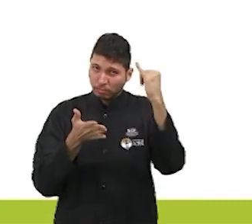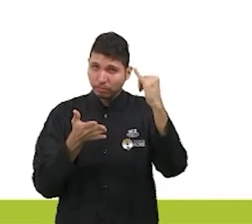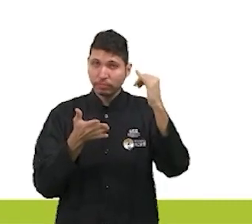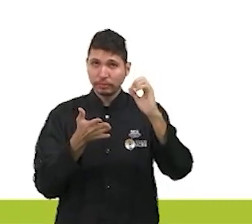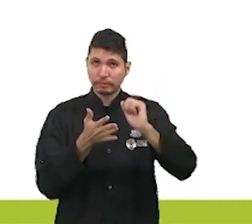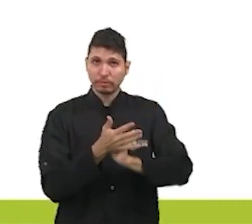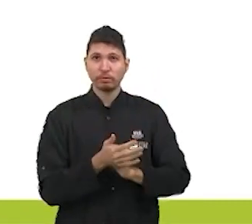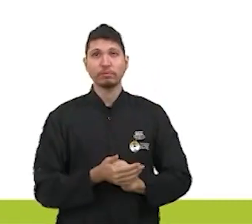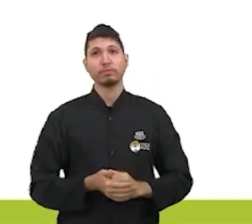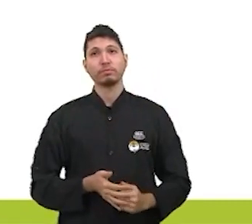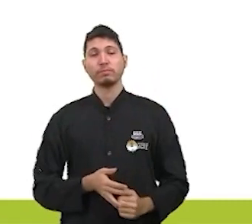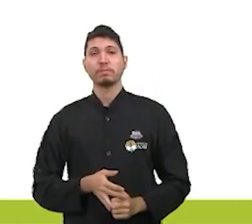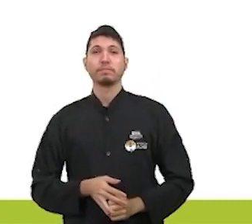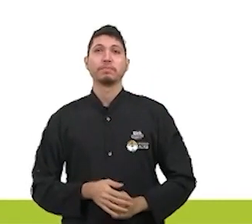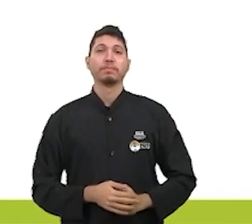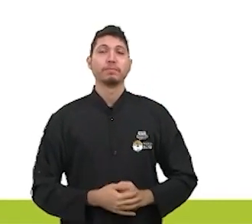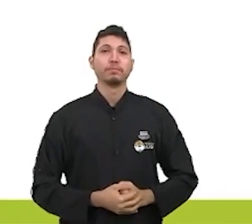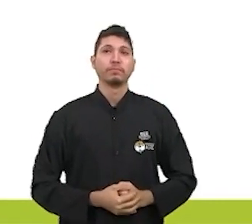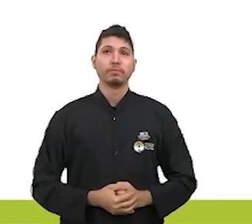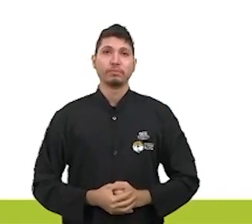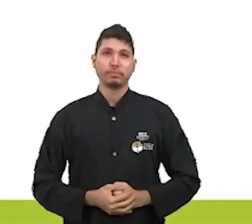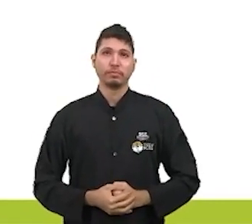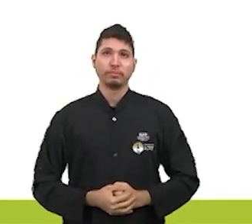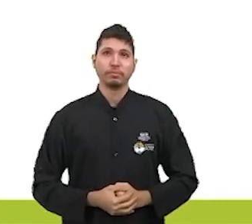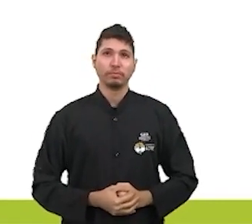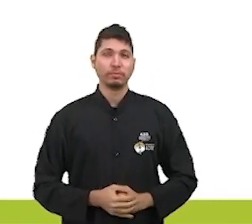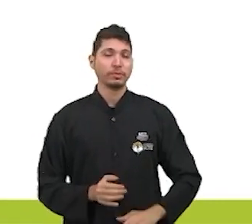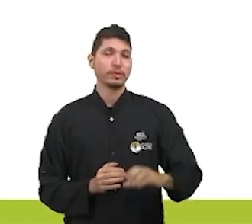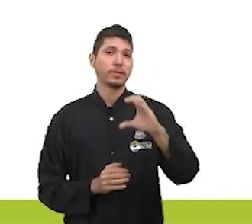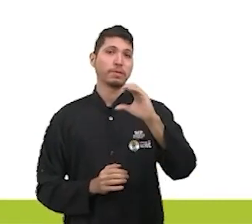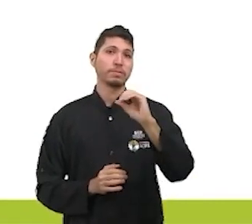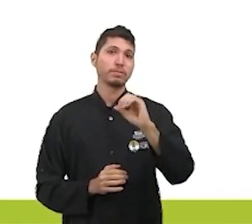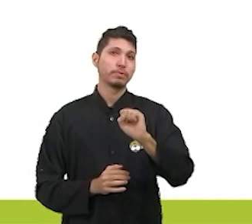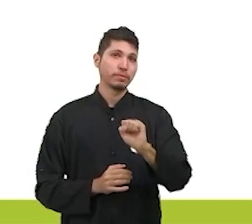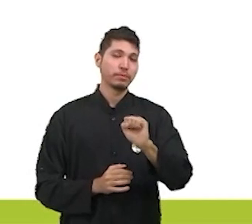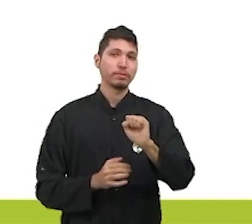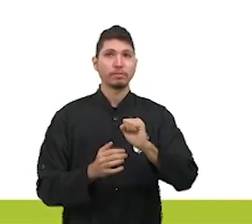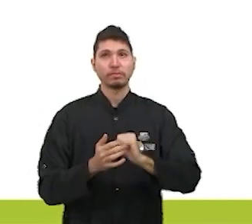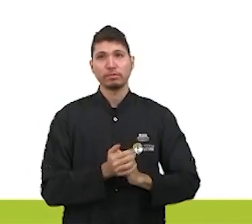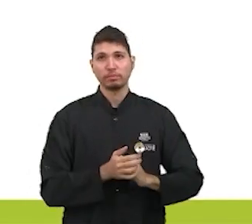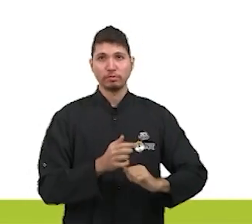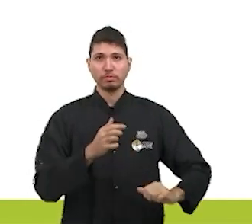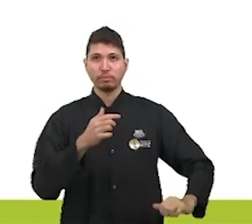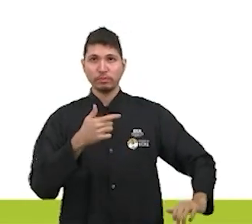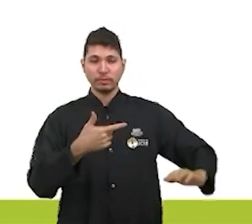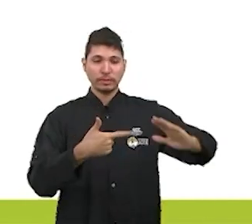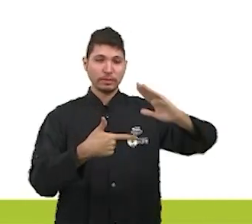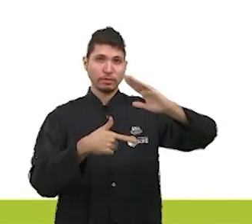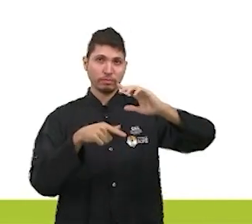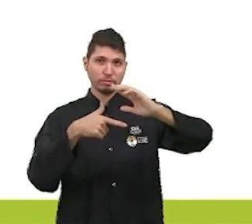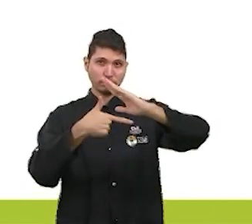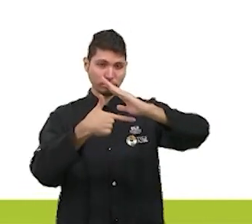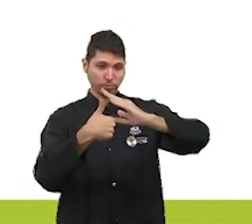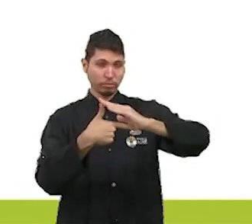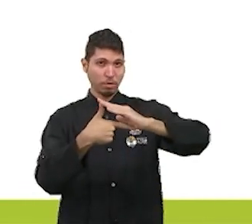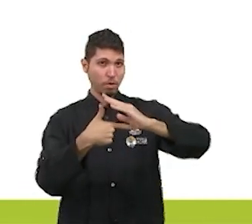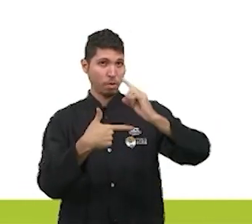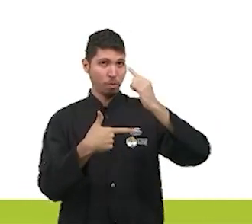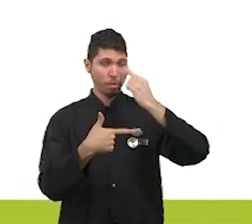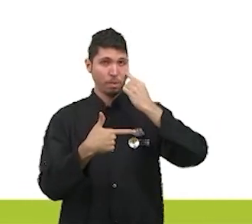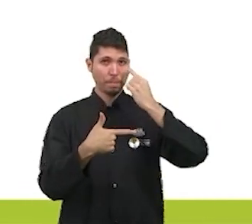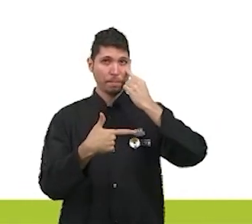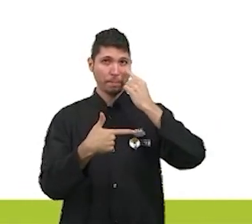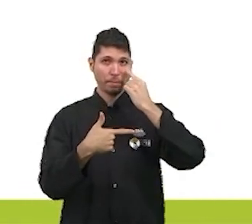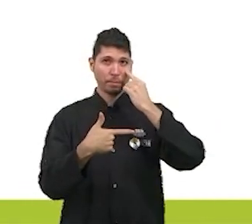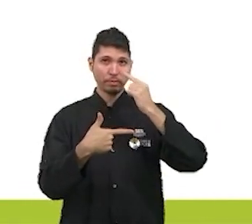aí e vamos à próxima lâmina. A gente tem agora a ideia do cosseno, dado o triângulo retângulo, olha para o nosso ângulo, tá